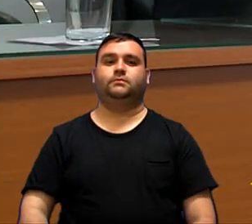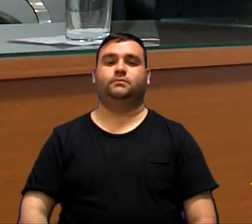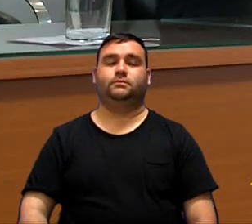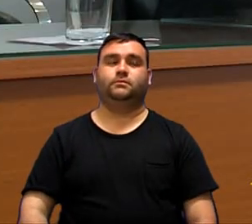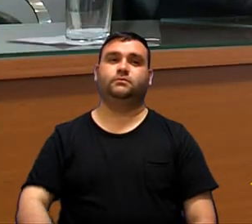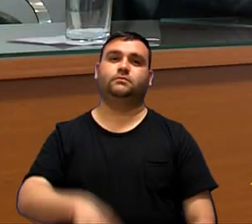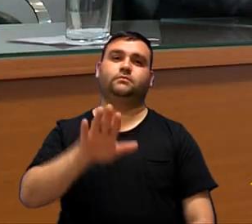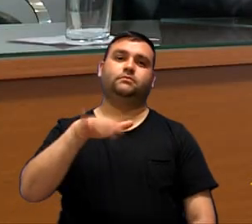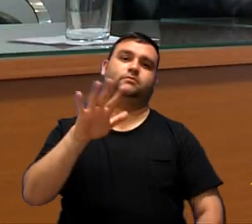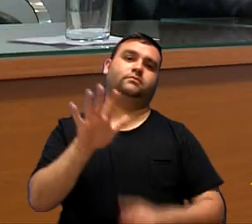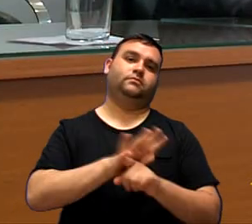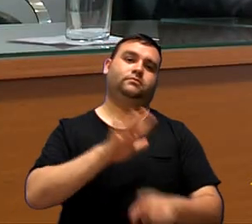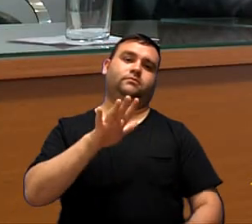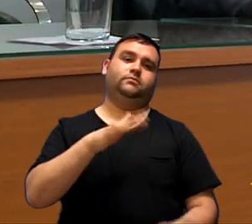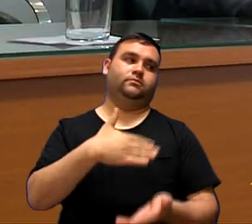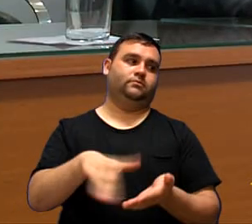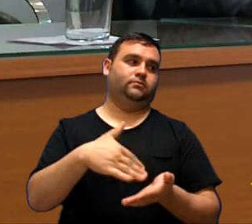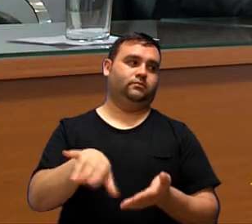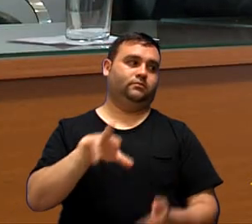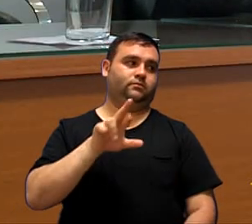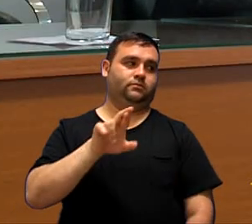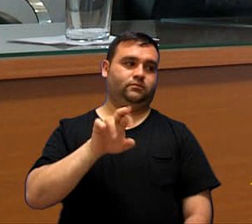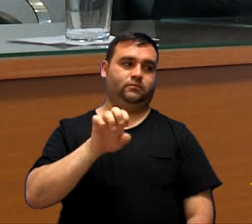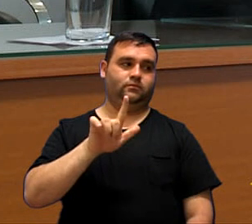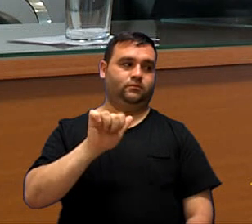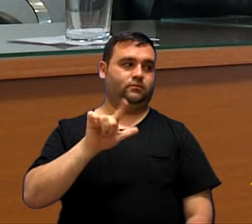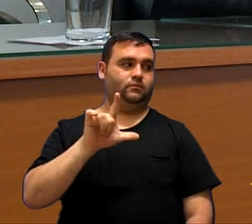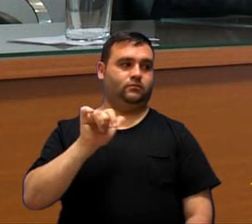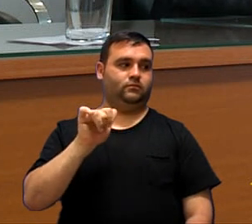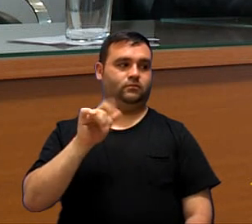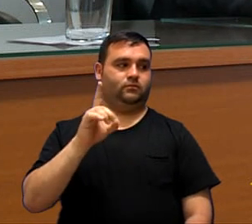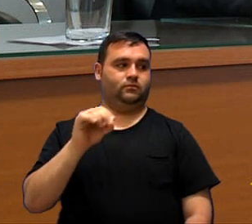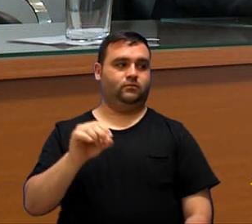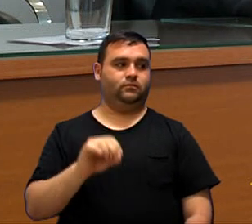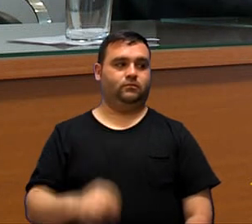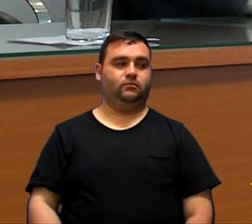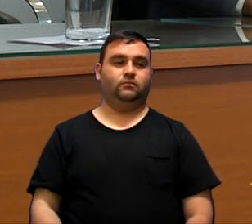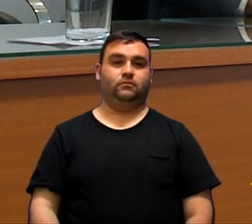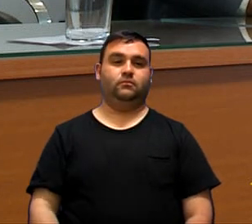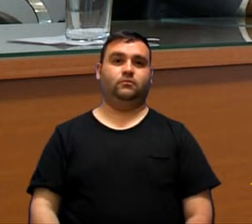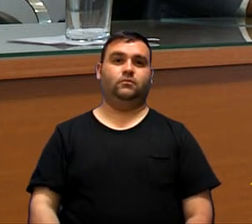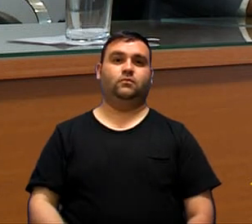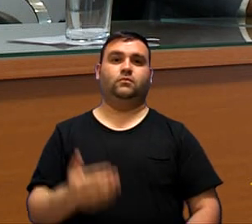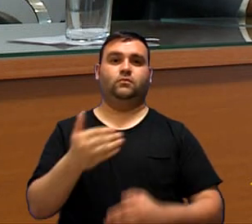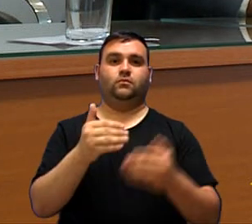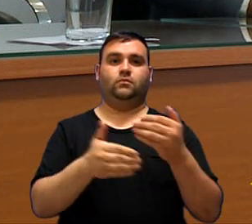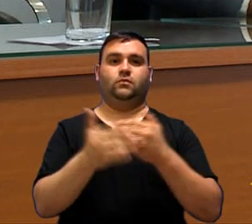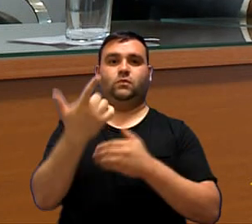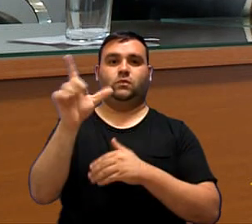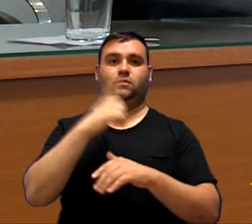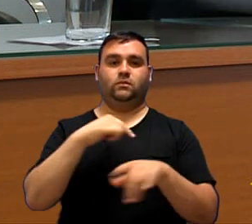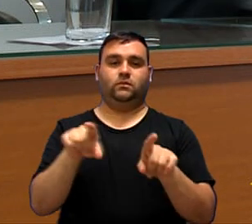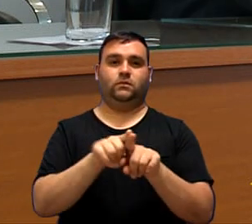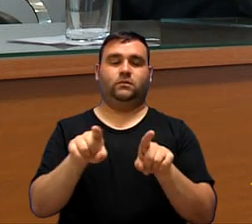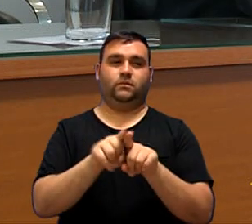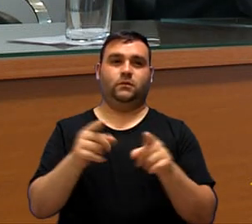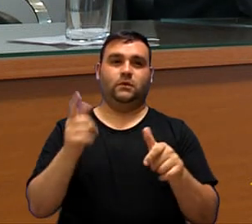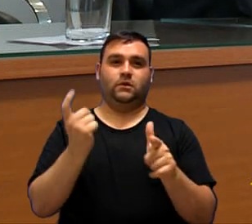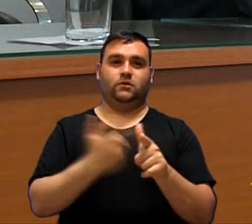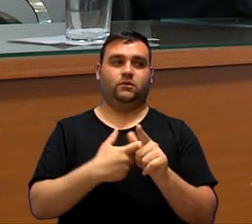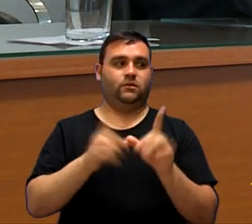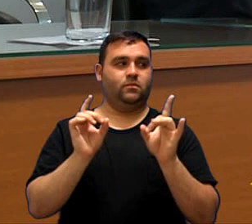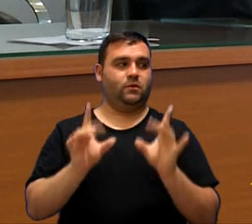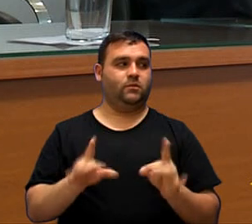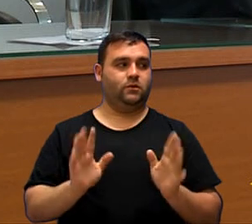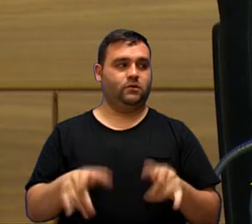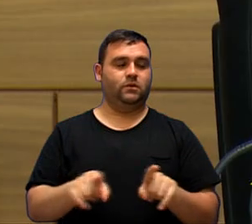Secretário Regalado. Não, faz alguma coisa. Alô? Tá ligado aqui? Bom, próximo slide aqui, nós trouxemos aqui a dívida